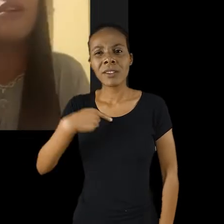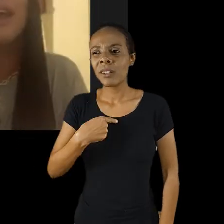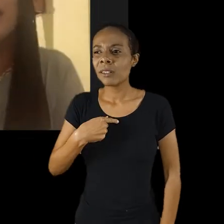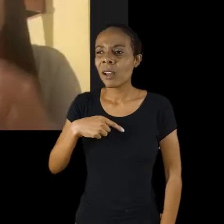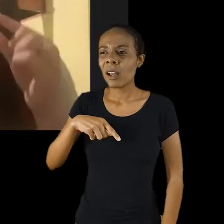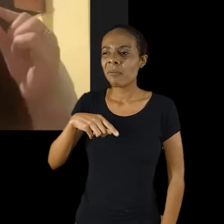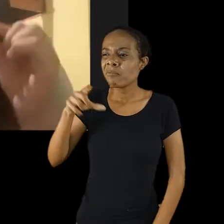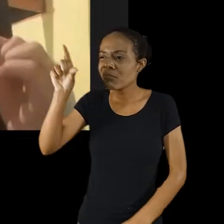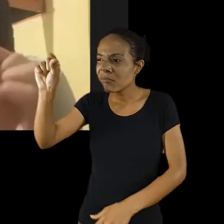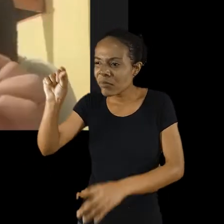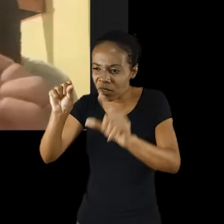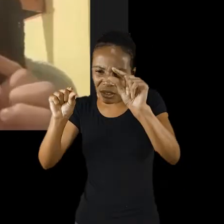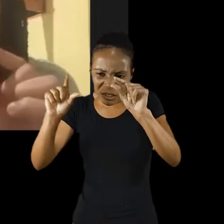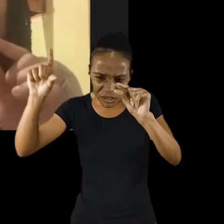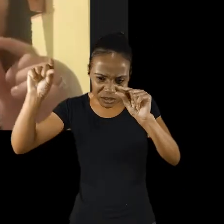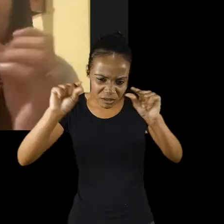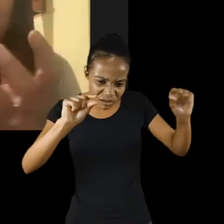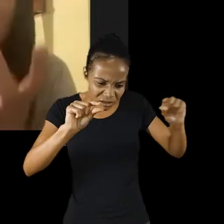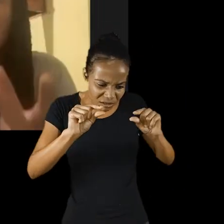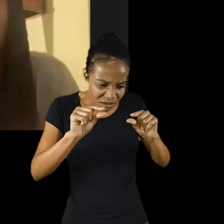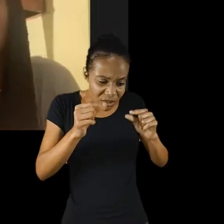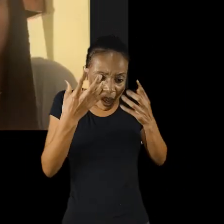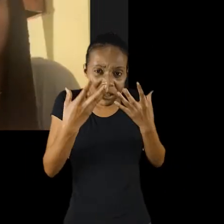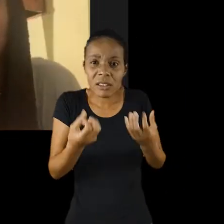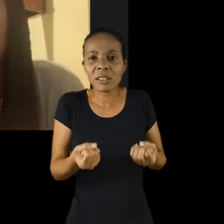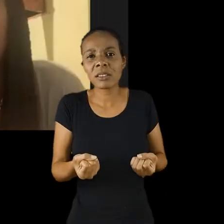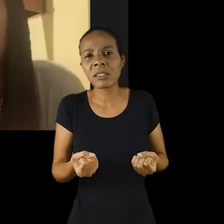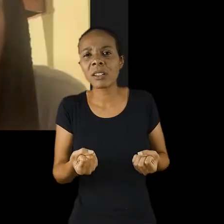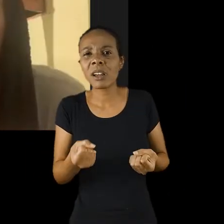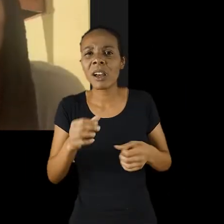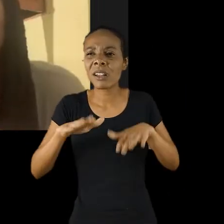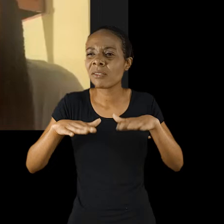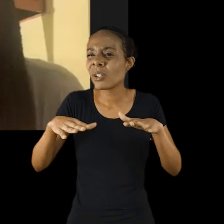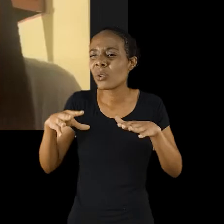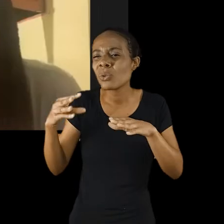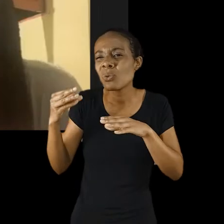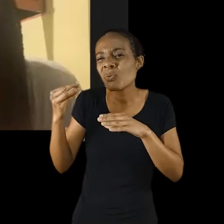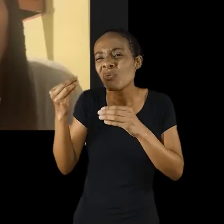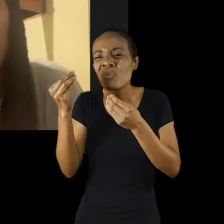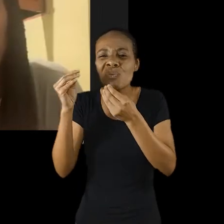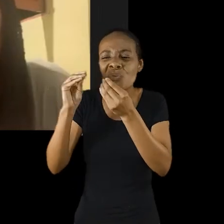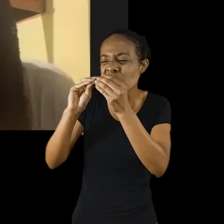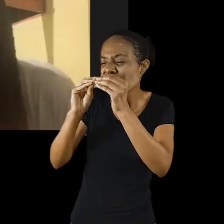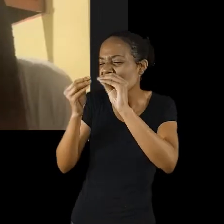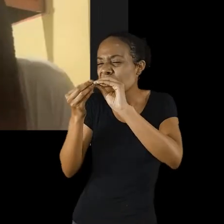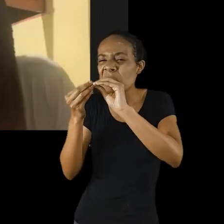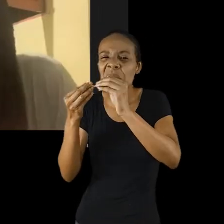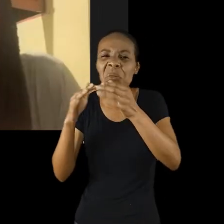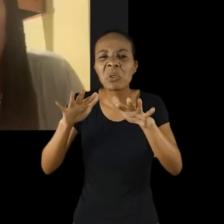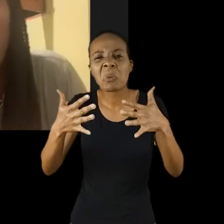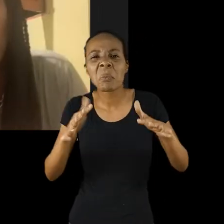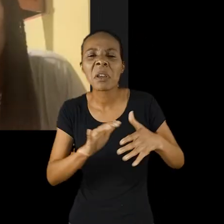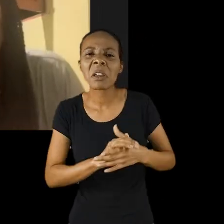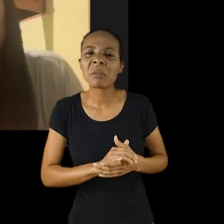contenta com aquele amor pequenininho, a gente se contenta com aquele beijo mal dado, com aquele sexo mal feito, porque a gente